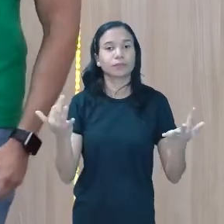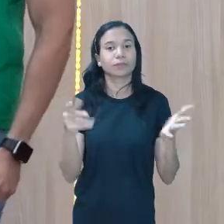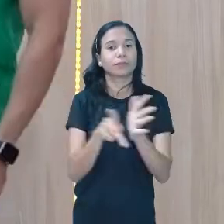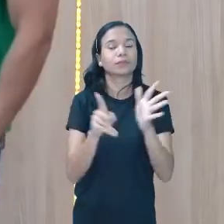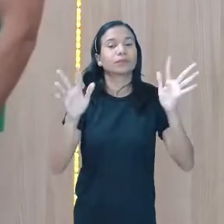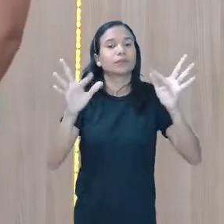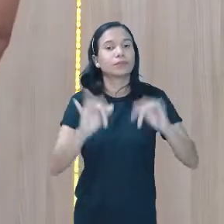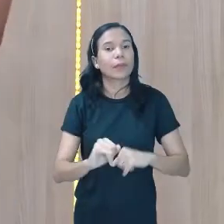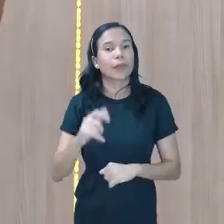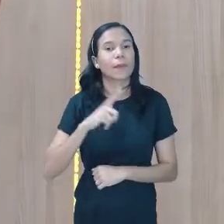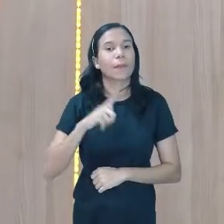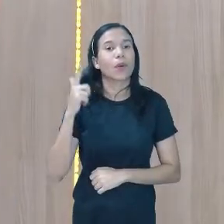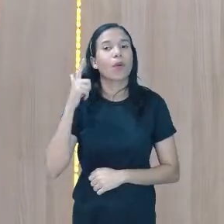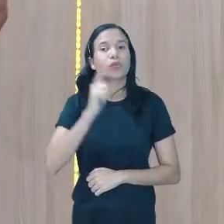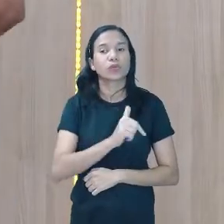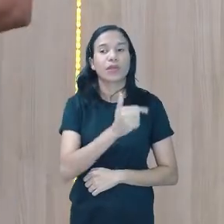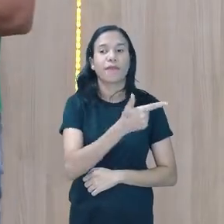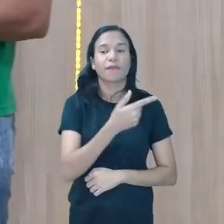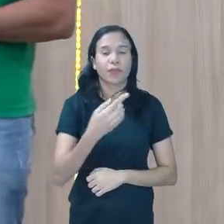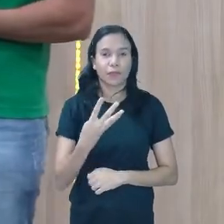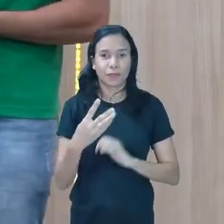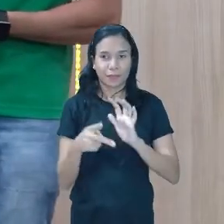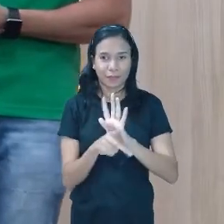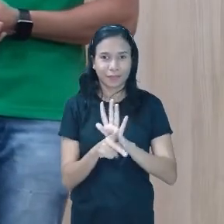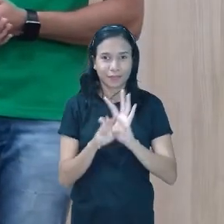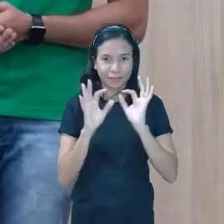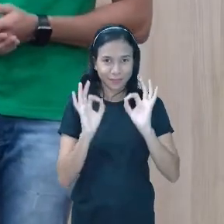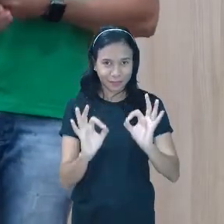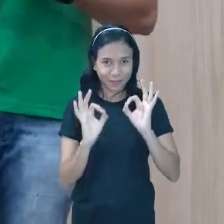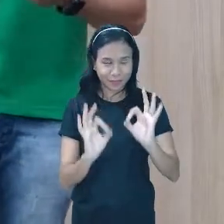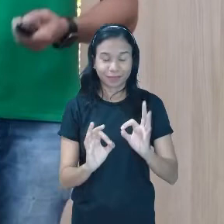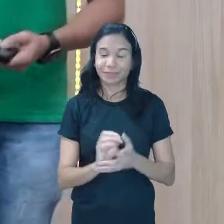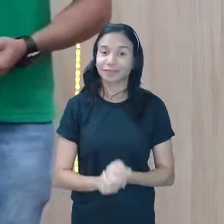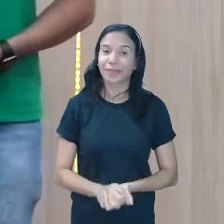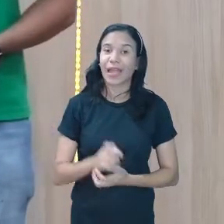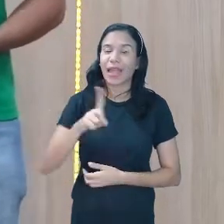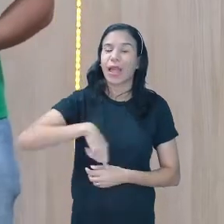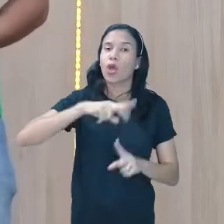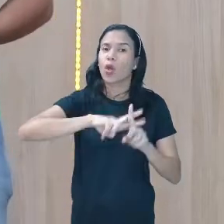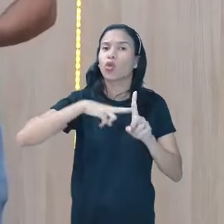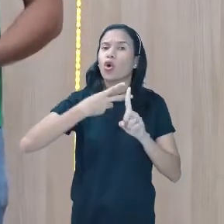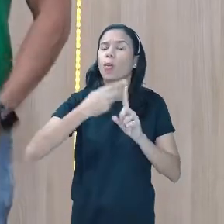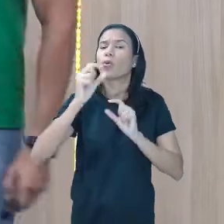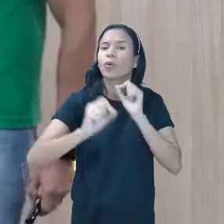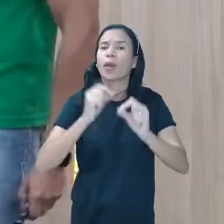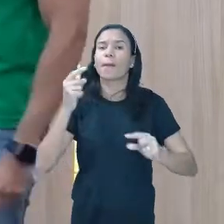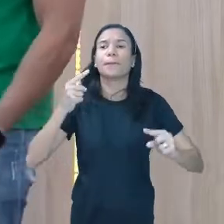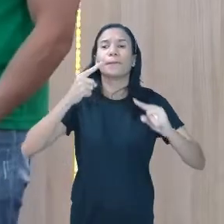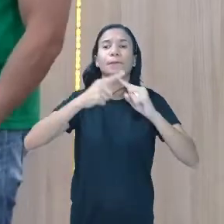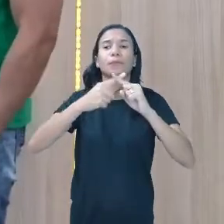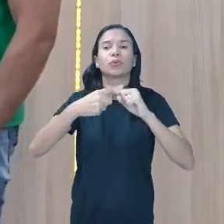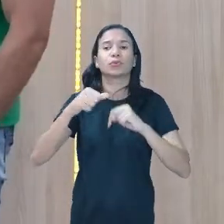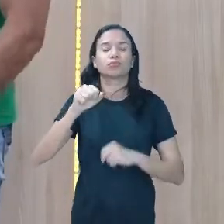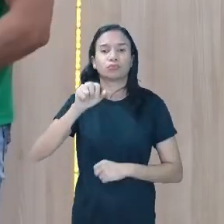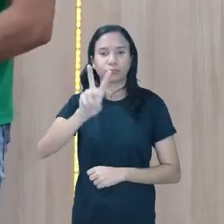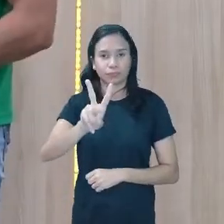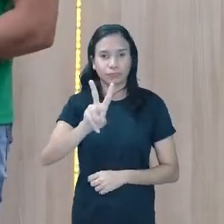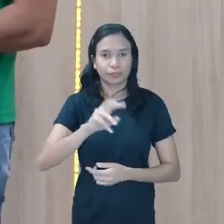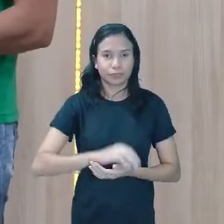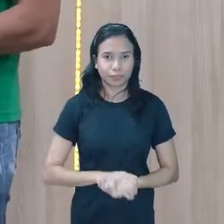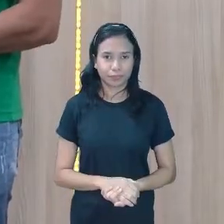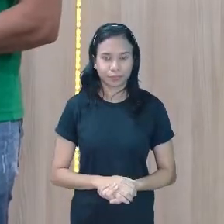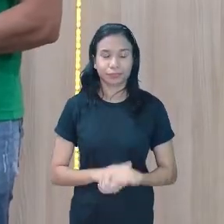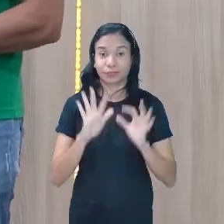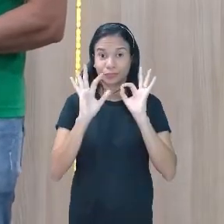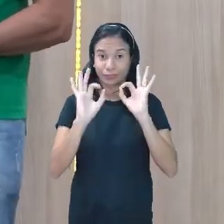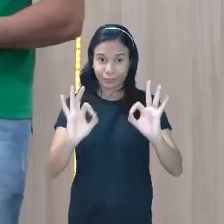quantidade para fazer as 24 porções, certo? E a ideia do dobro é só a gente multiplicar por